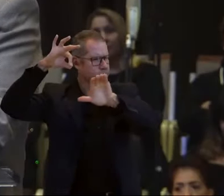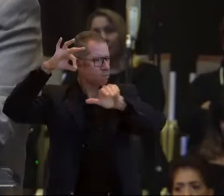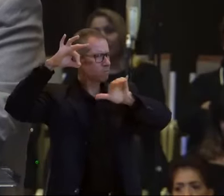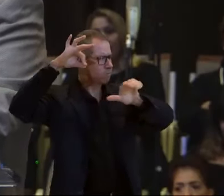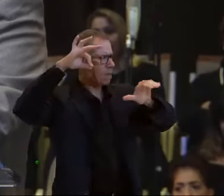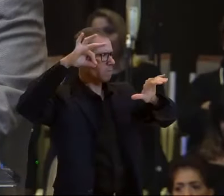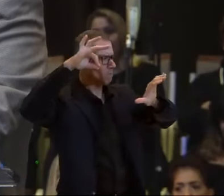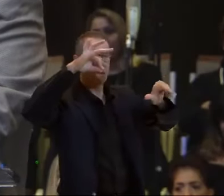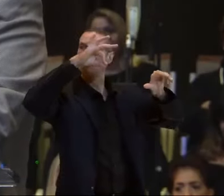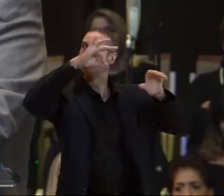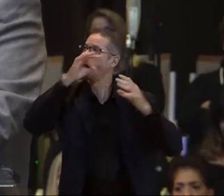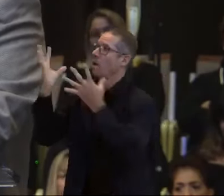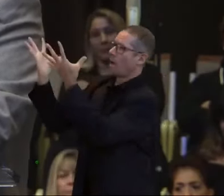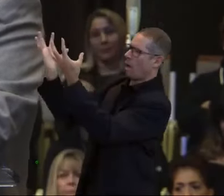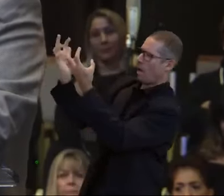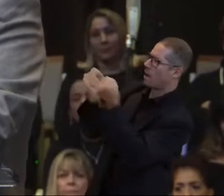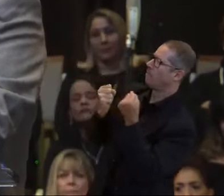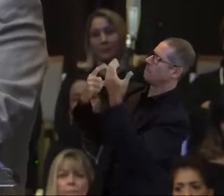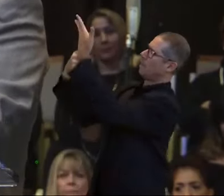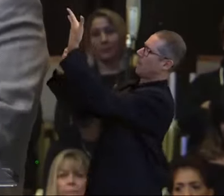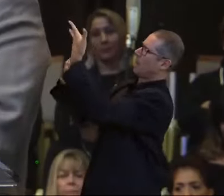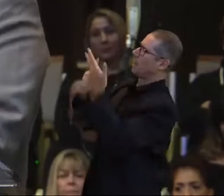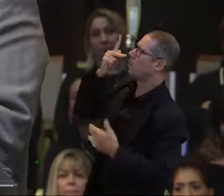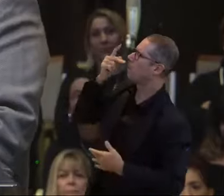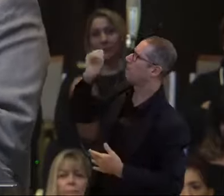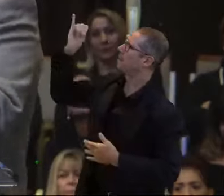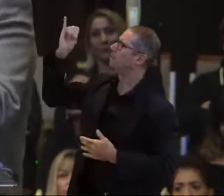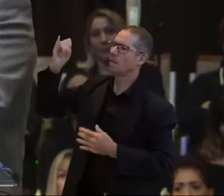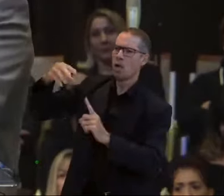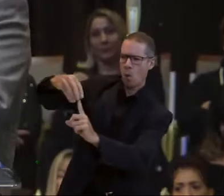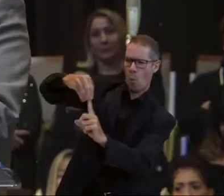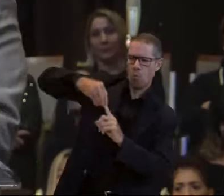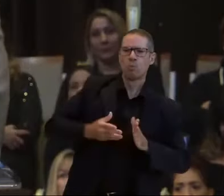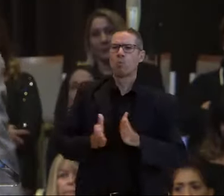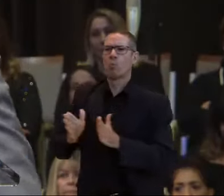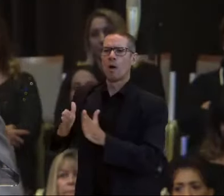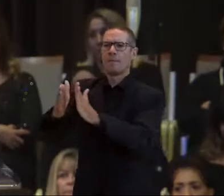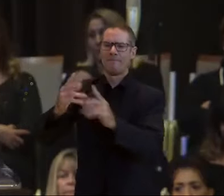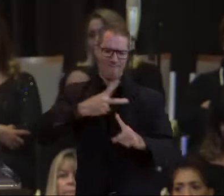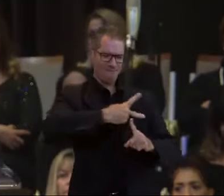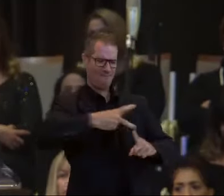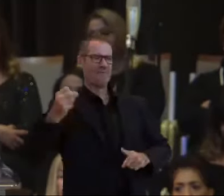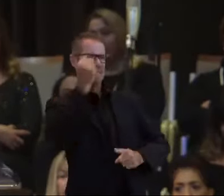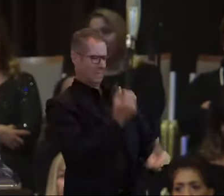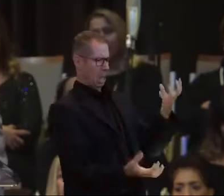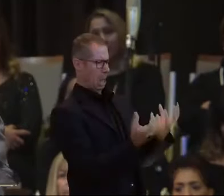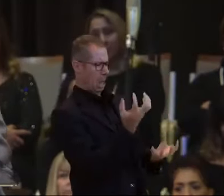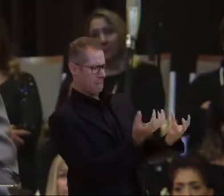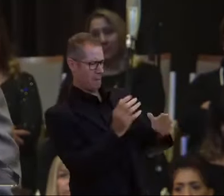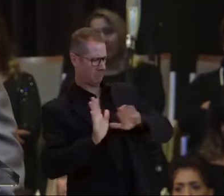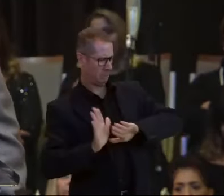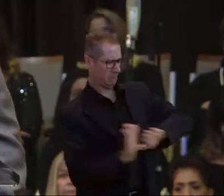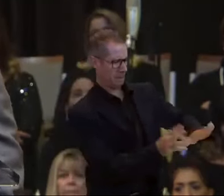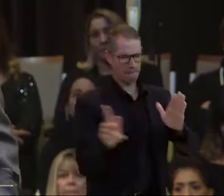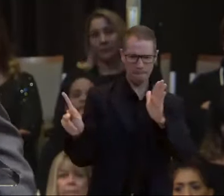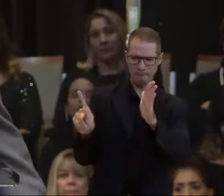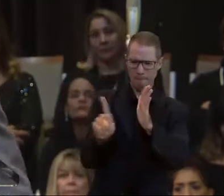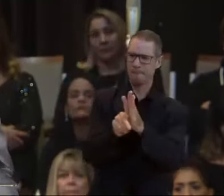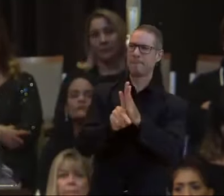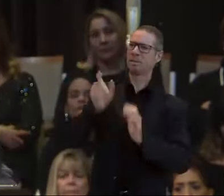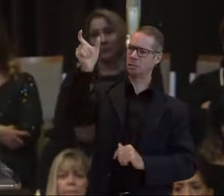a revelação do Pai de que o único caminho para vencer o inferno é pertencer a Jesus.